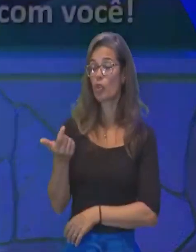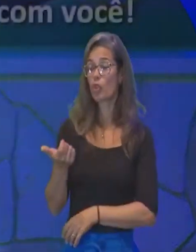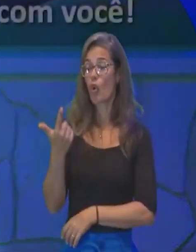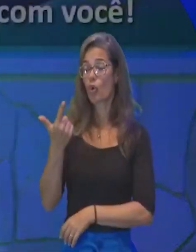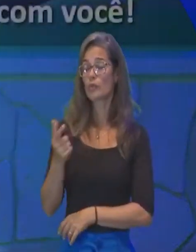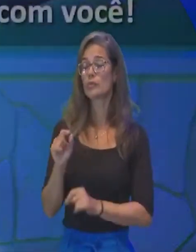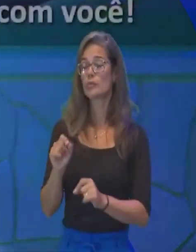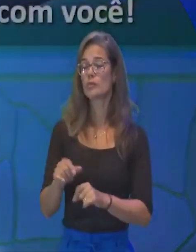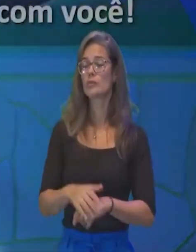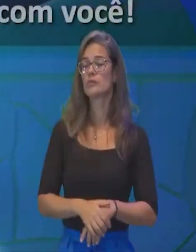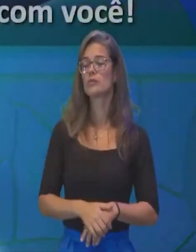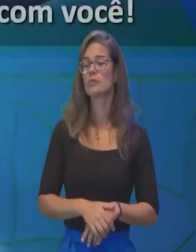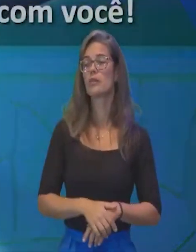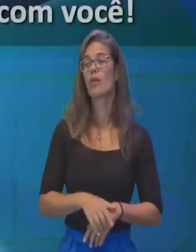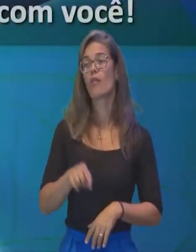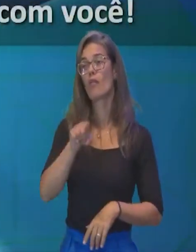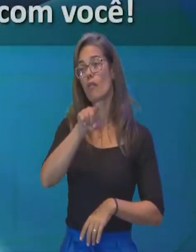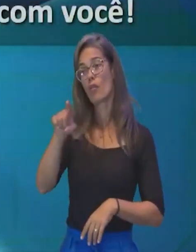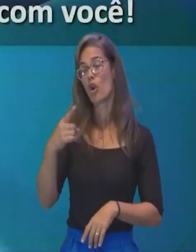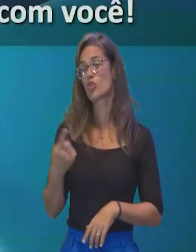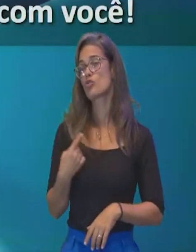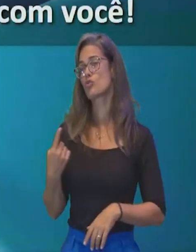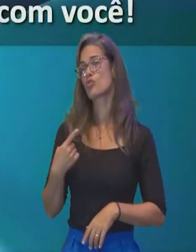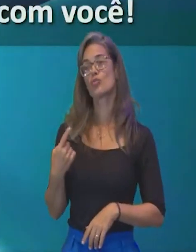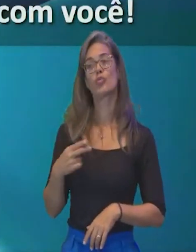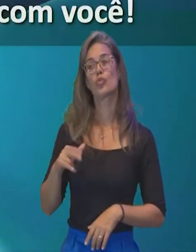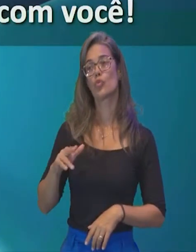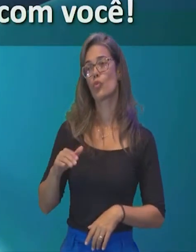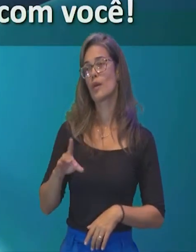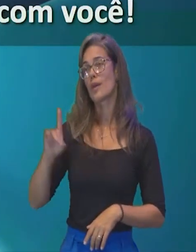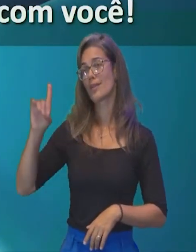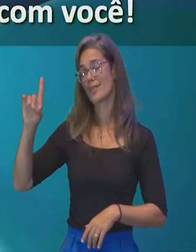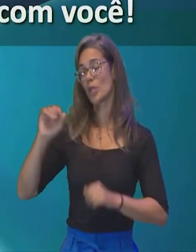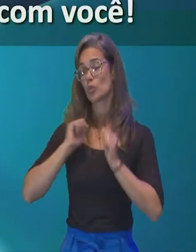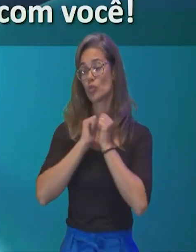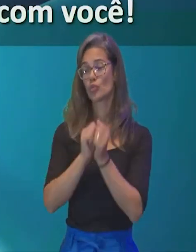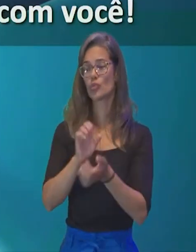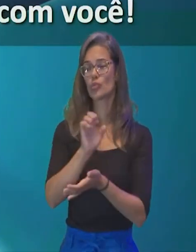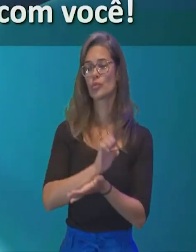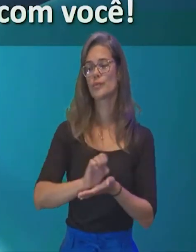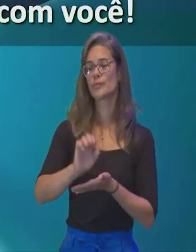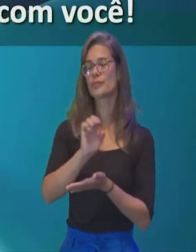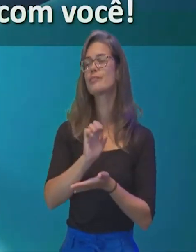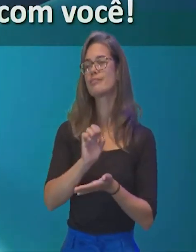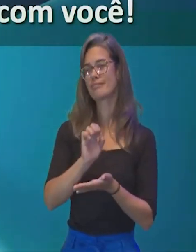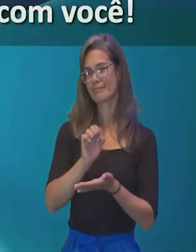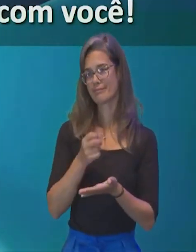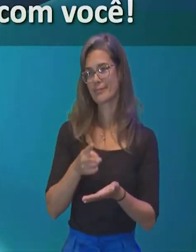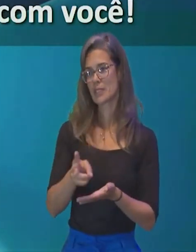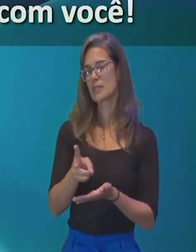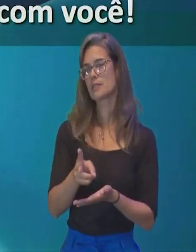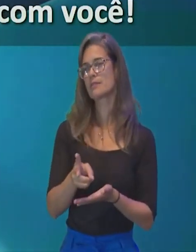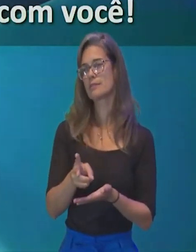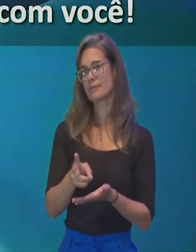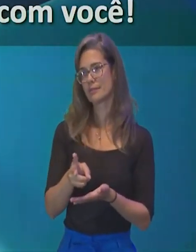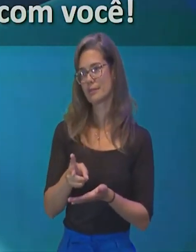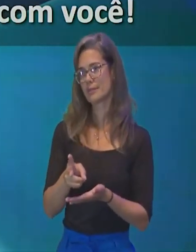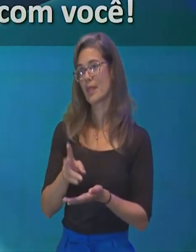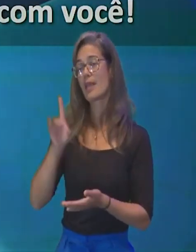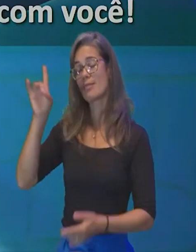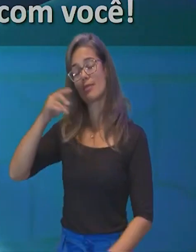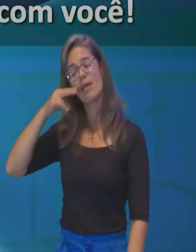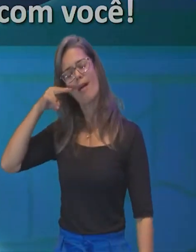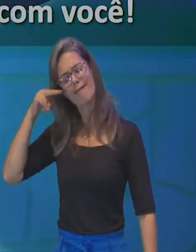você não está só. Deus estava presente na vida do seu profeta. Deus estava